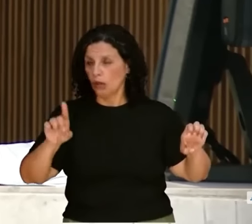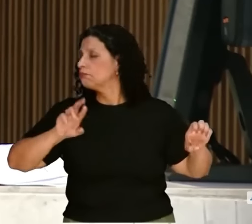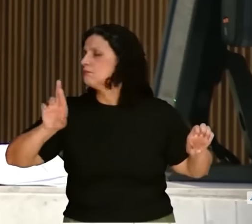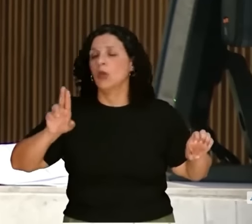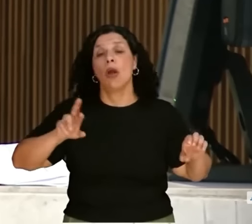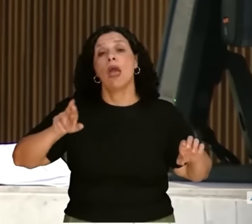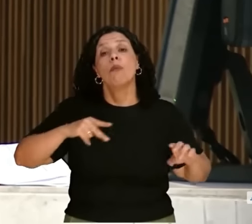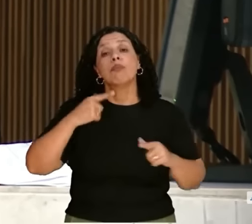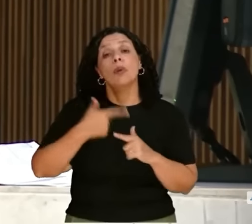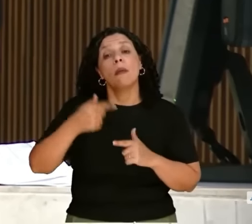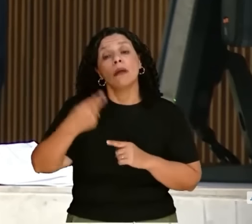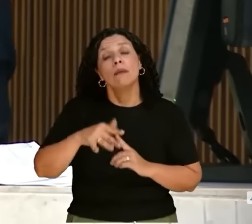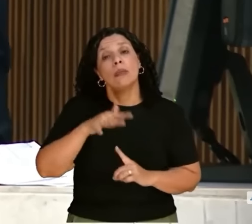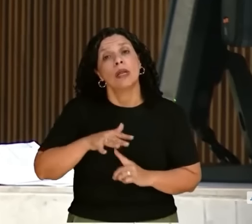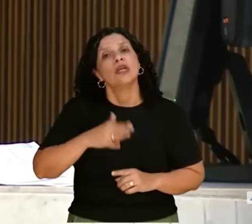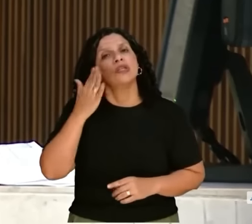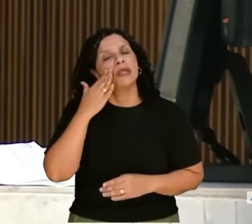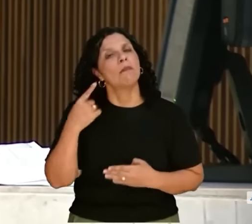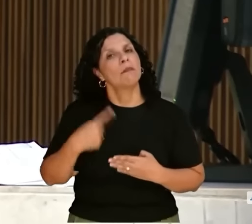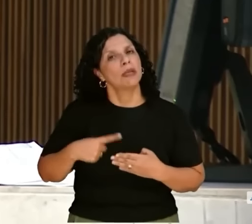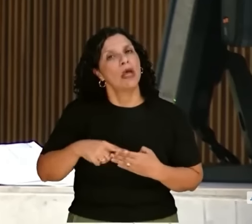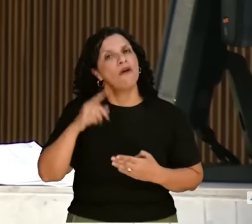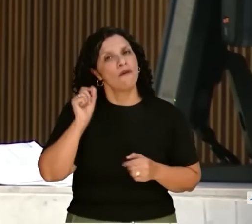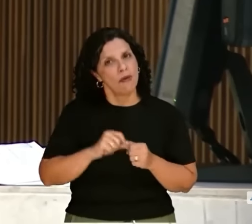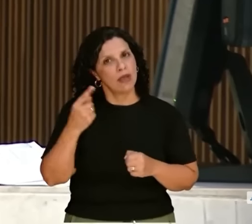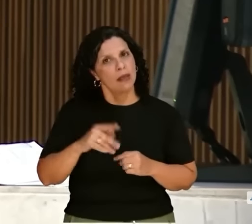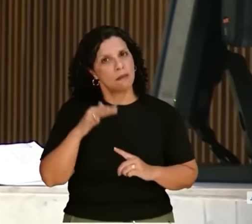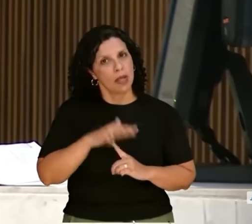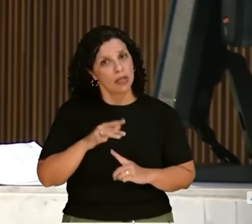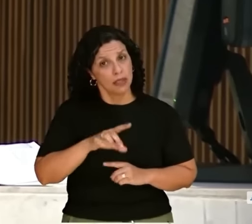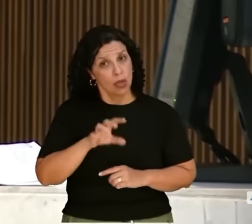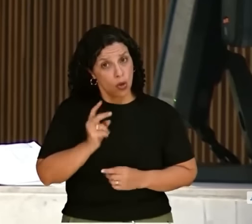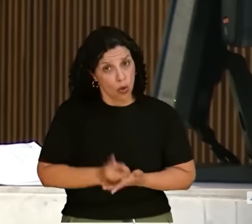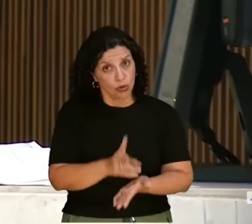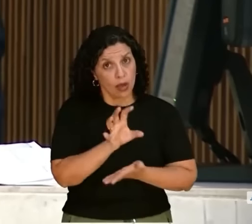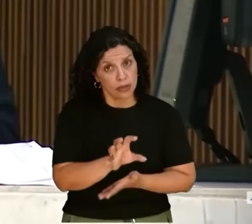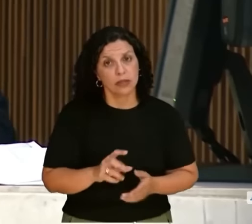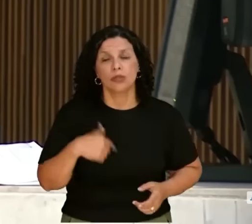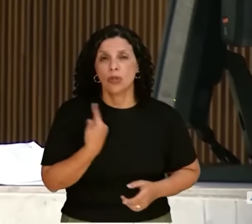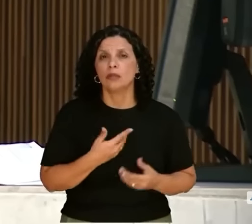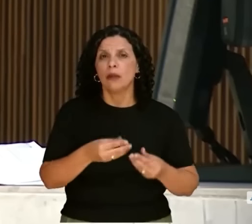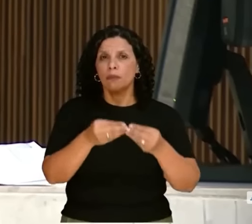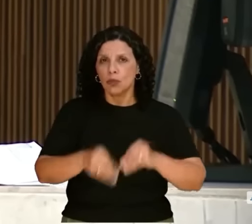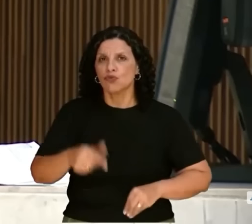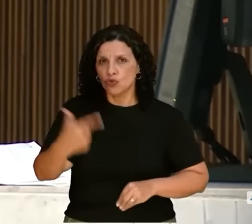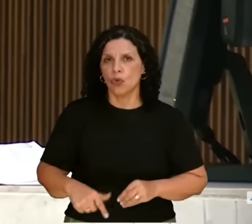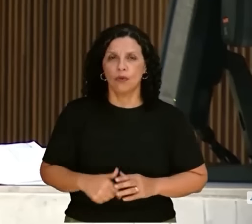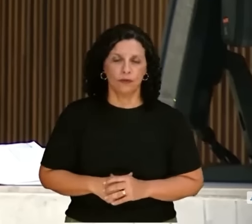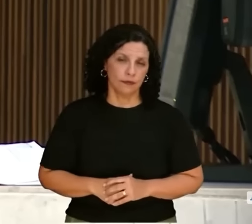a gente já viu o que o pedágio fez para o Paraná, e se for colocado da forma que está aí, vai fazer de novo.